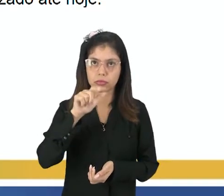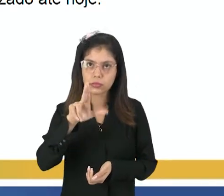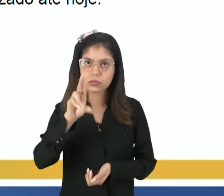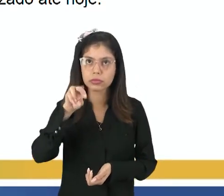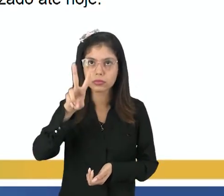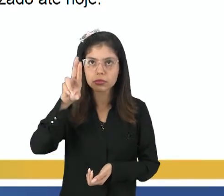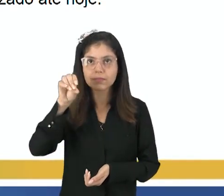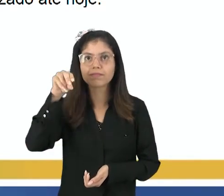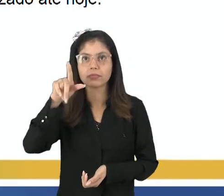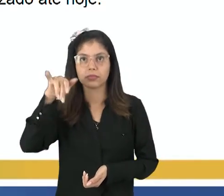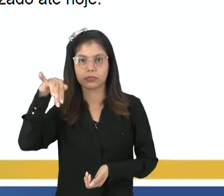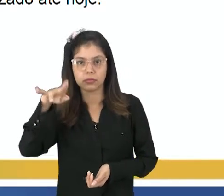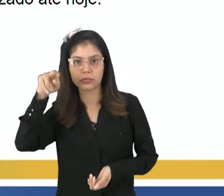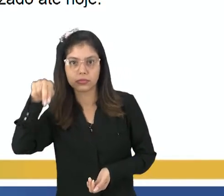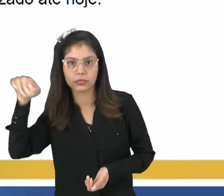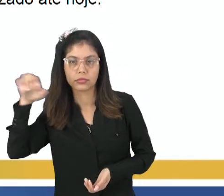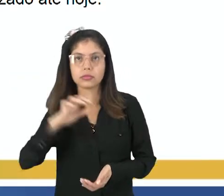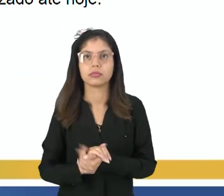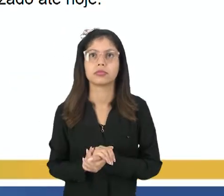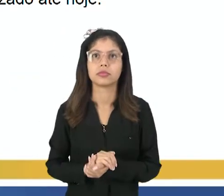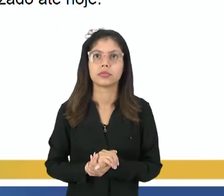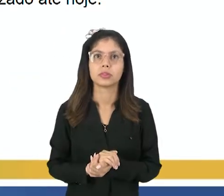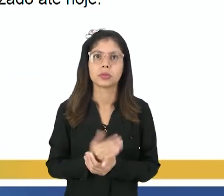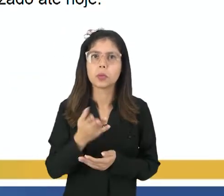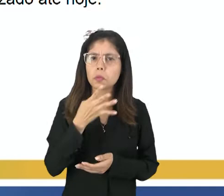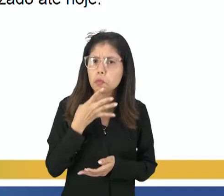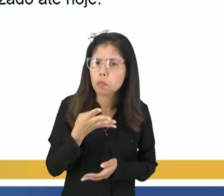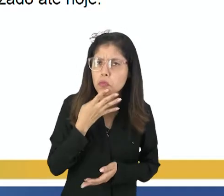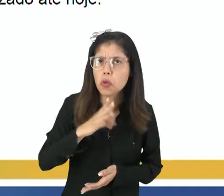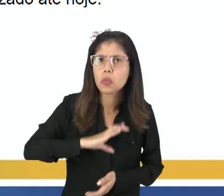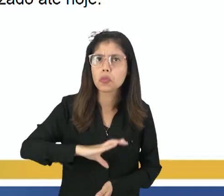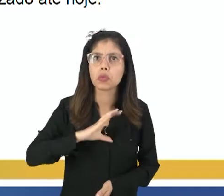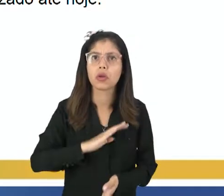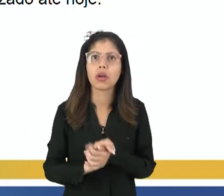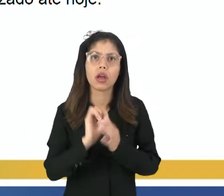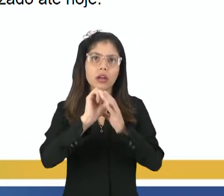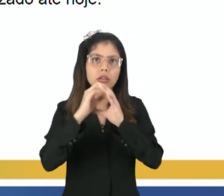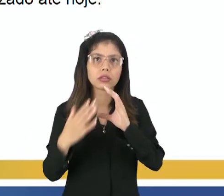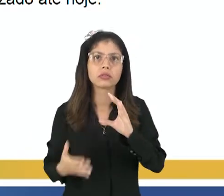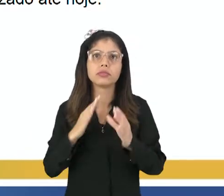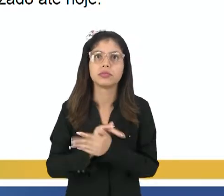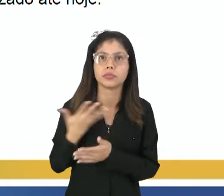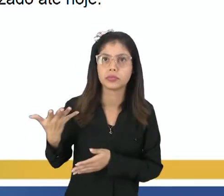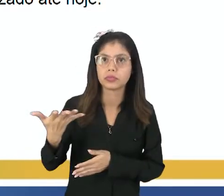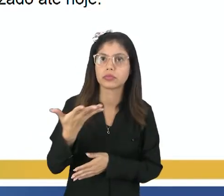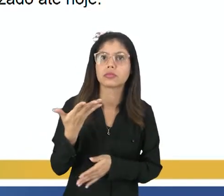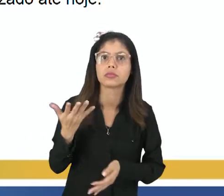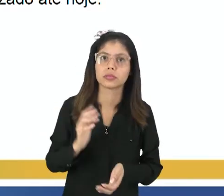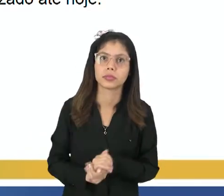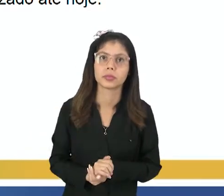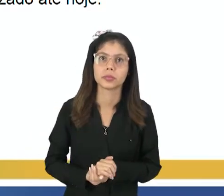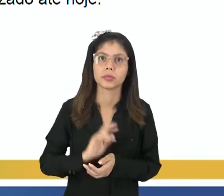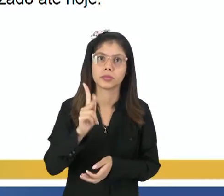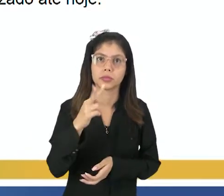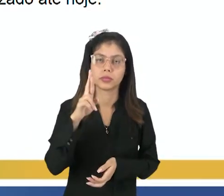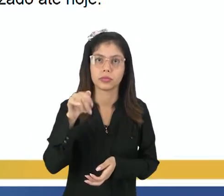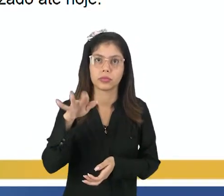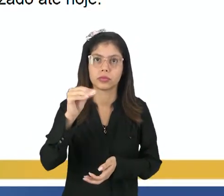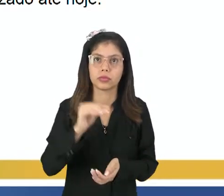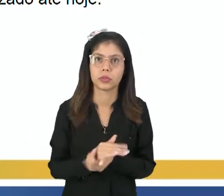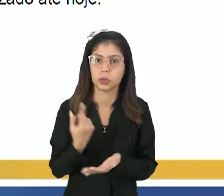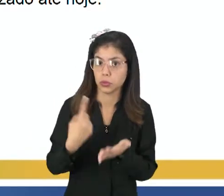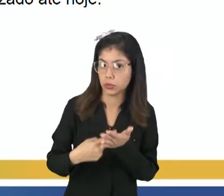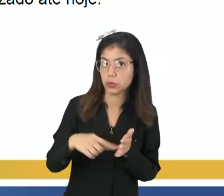desenvolveu um sistema de classificação com base na construção de características hierárquicas. Para isso,